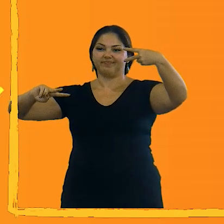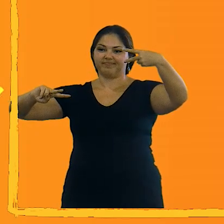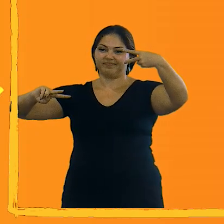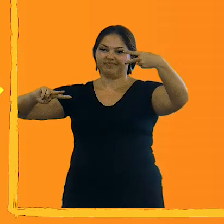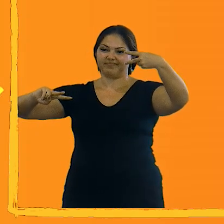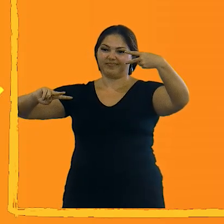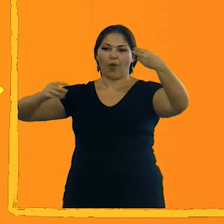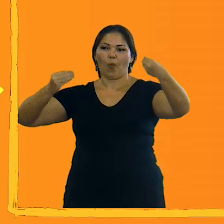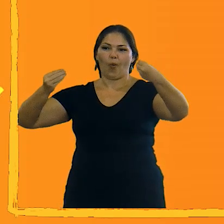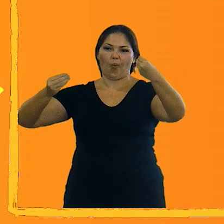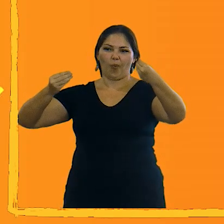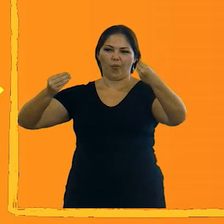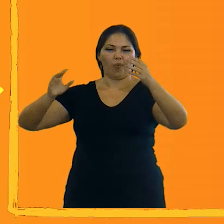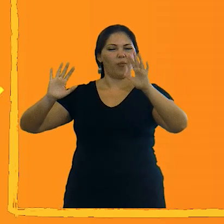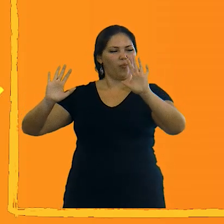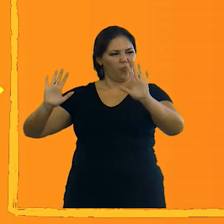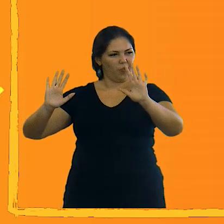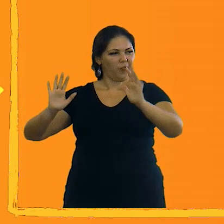como é que eu